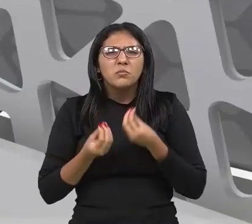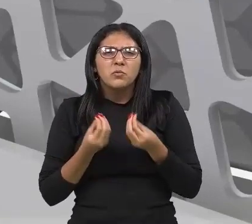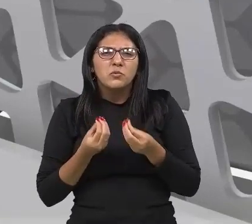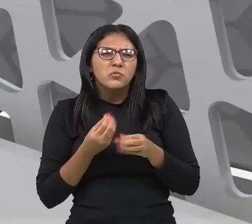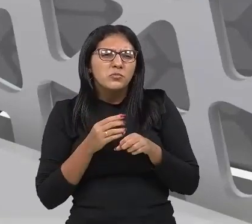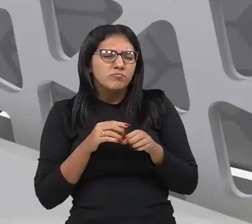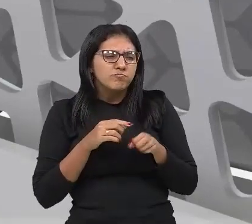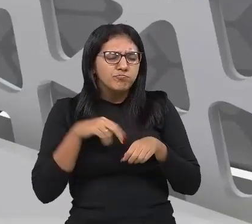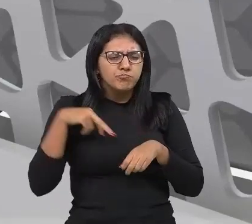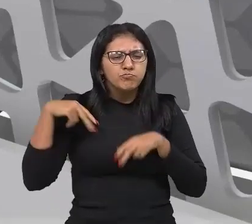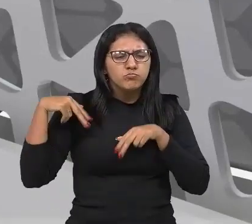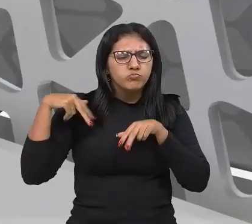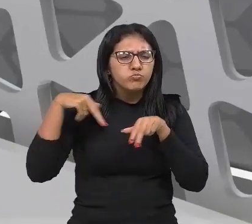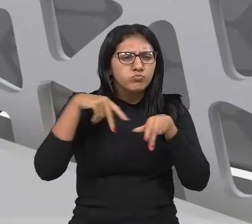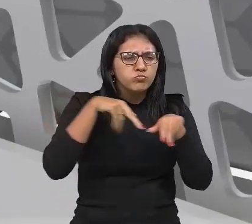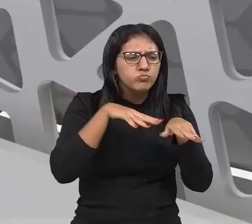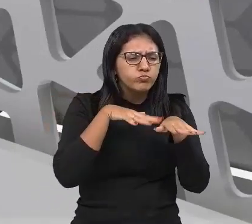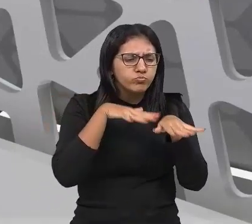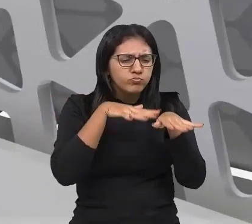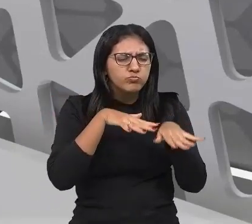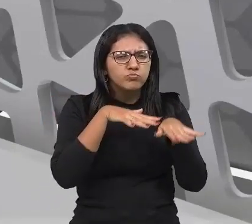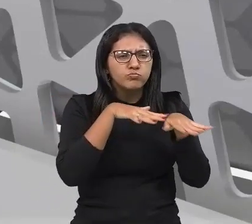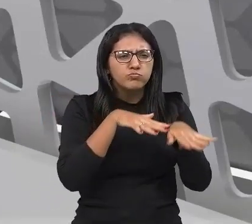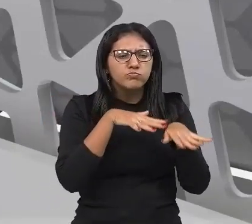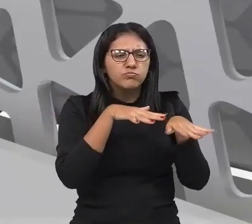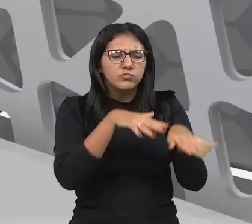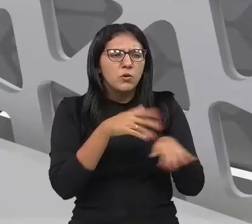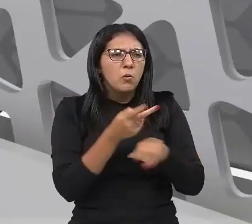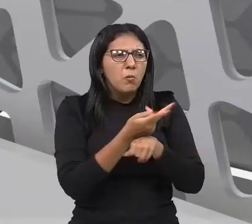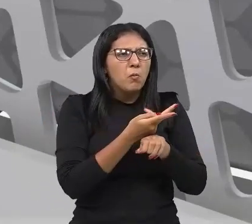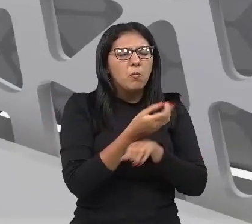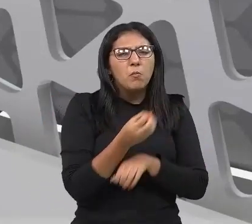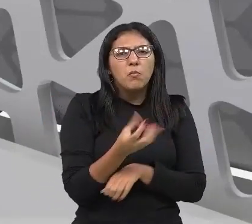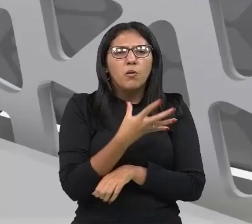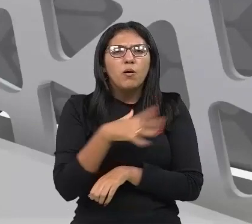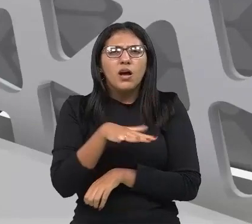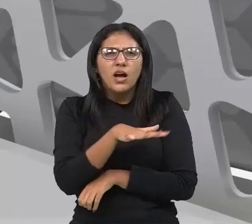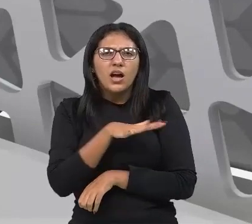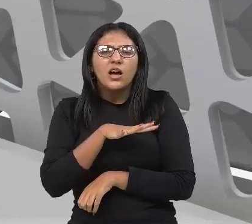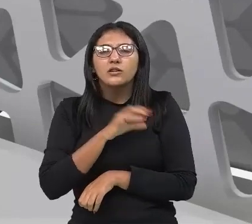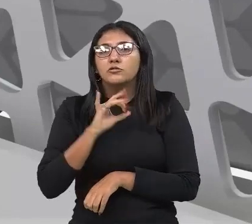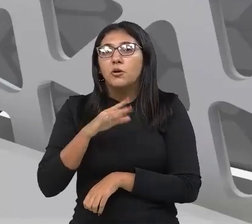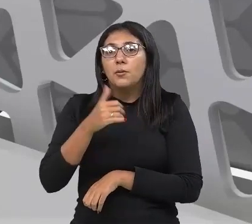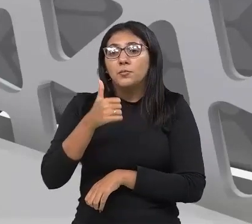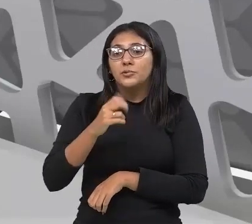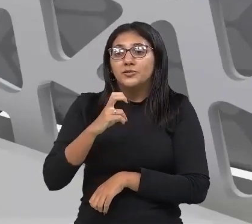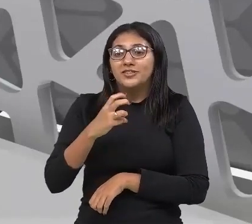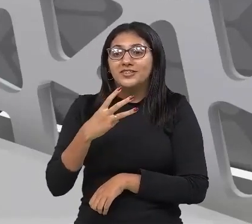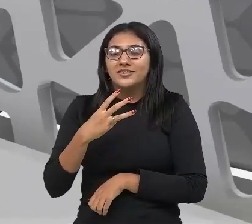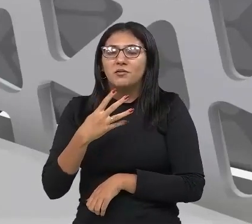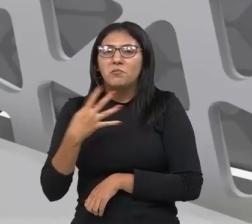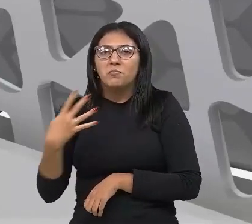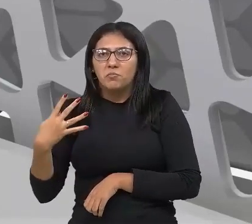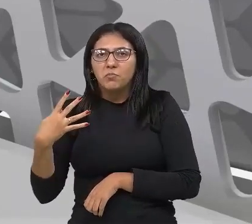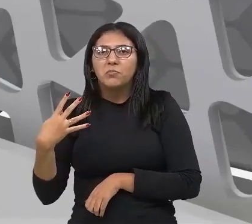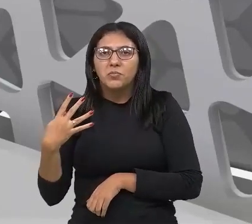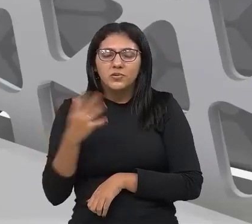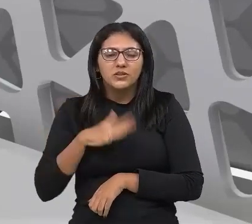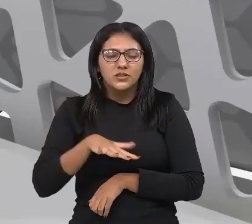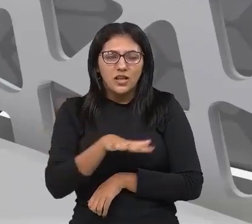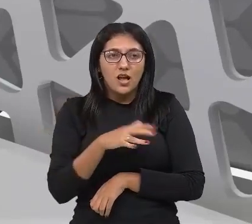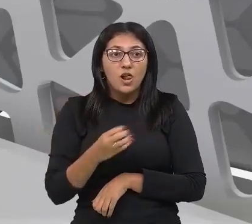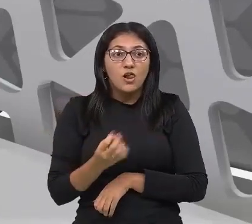realmente só a partir de 1534, quando realmente começaram a vir os portugueses e aqui realmente